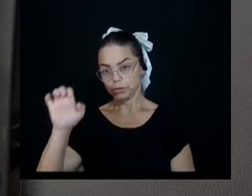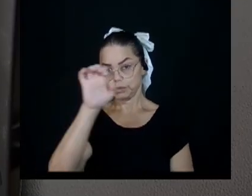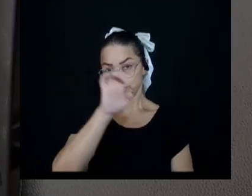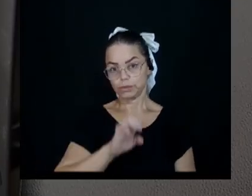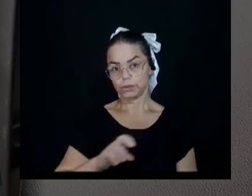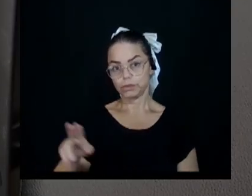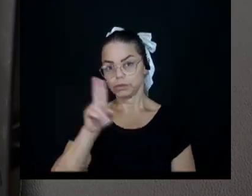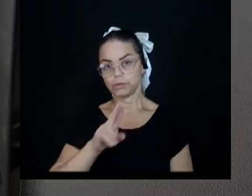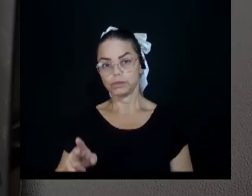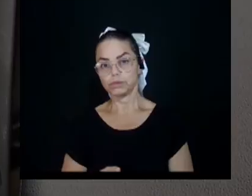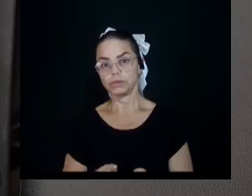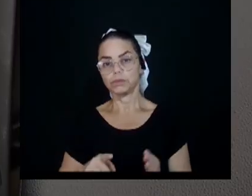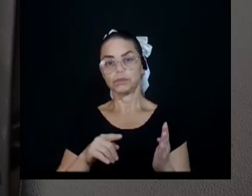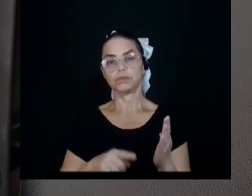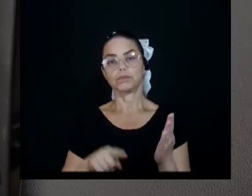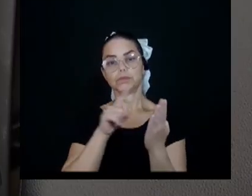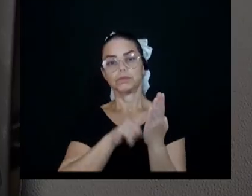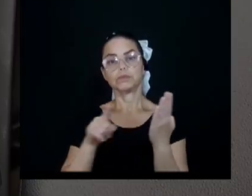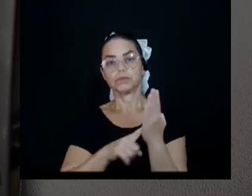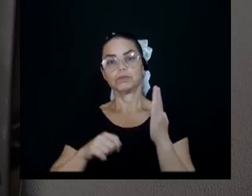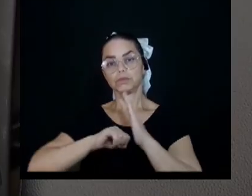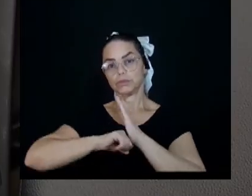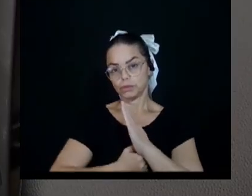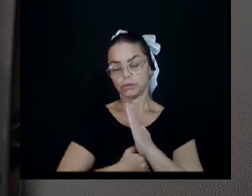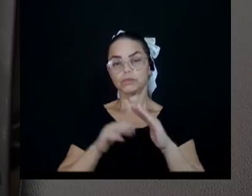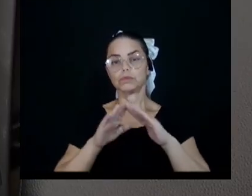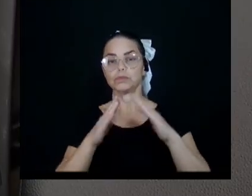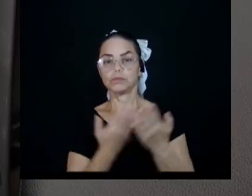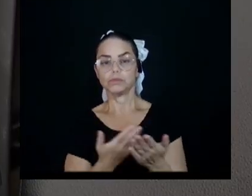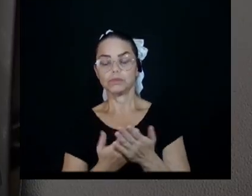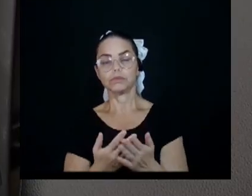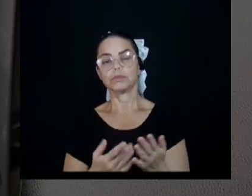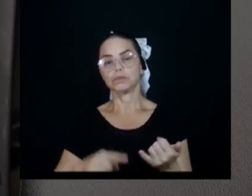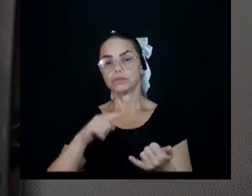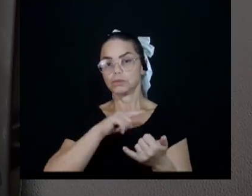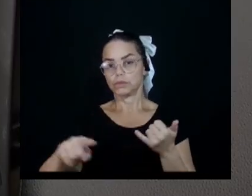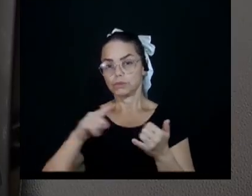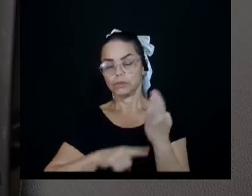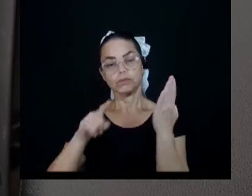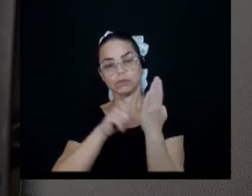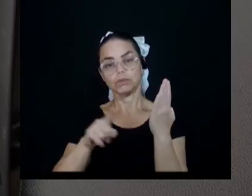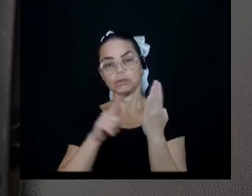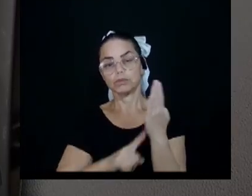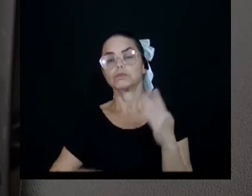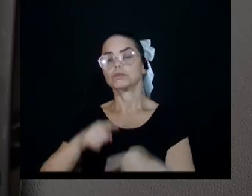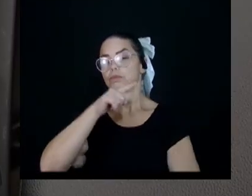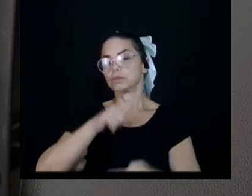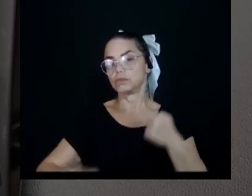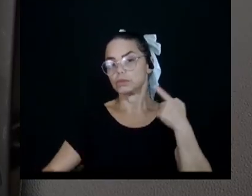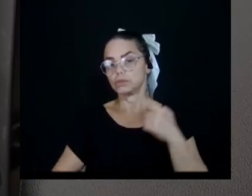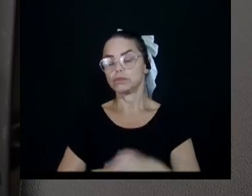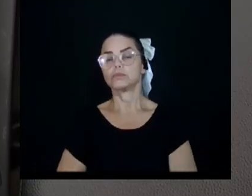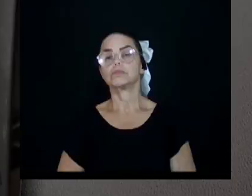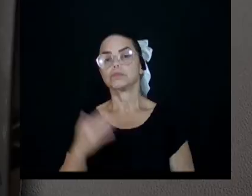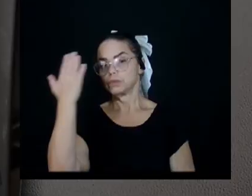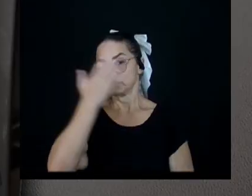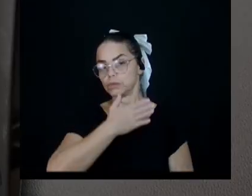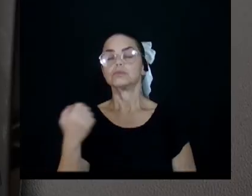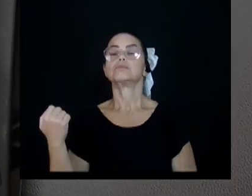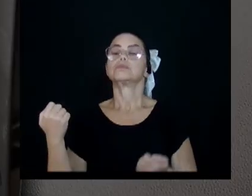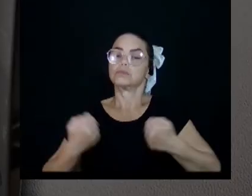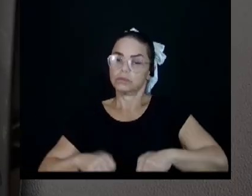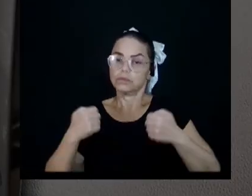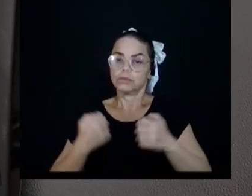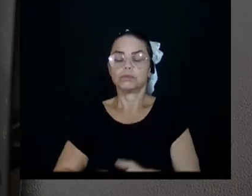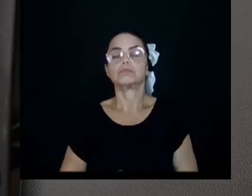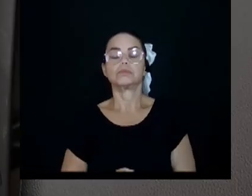uso de celular no ambiente escolar. No começo foi muito polêmica, mas depois se comprovou que era uma necessidade. O uso do